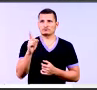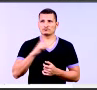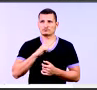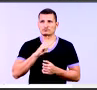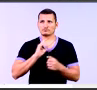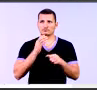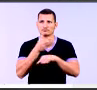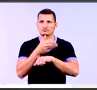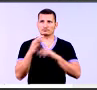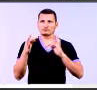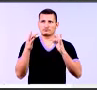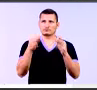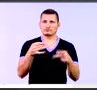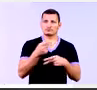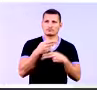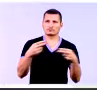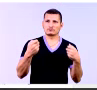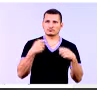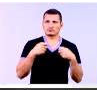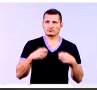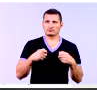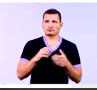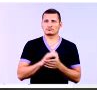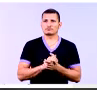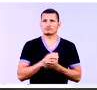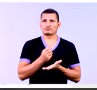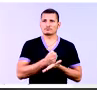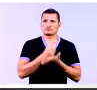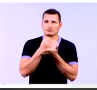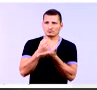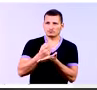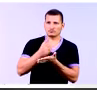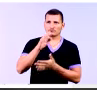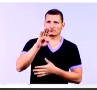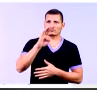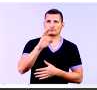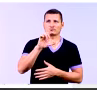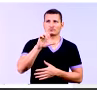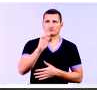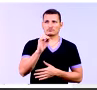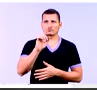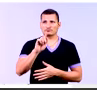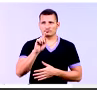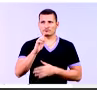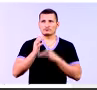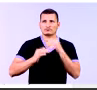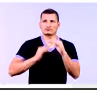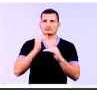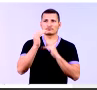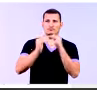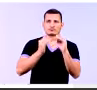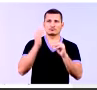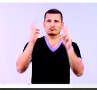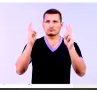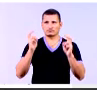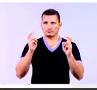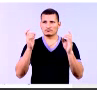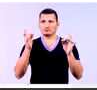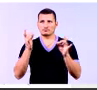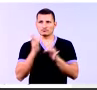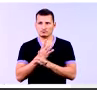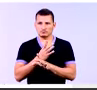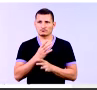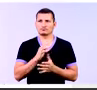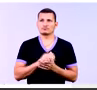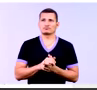de interface que precisam, além de suporte, blog, desenvolvimento, temas pré-prontos, caso vocês não queiram o